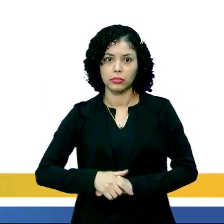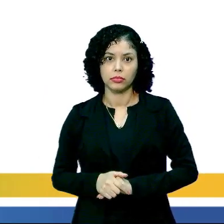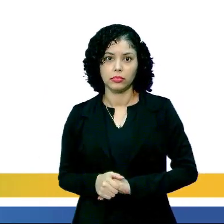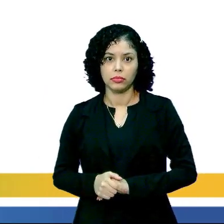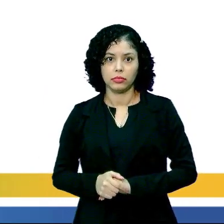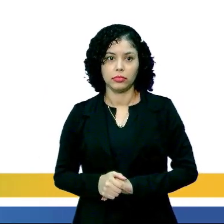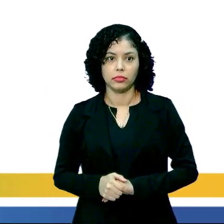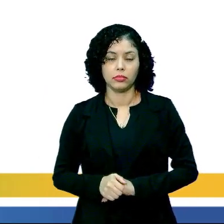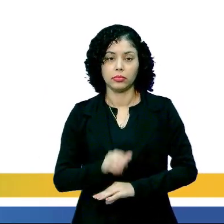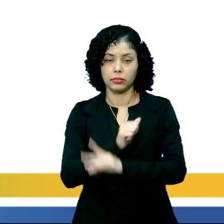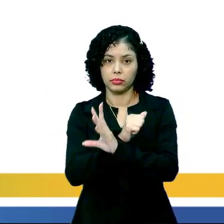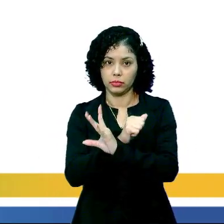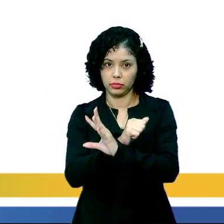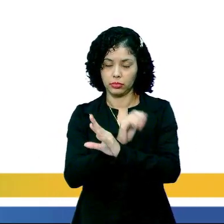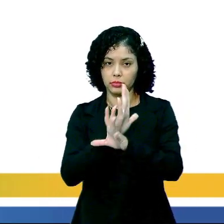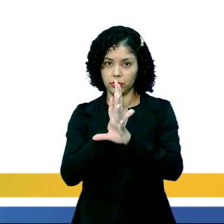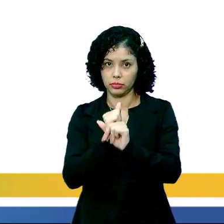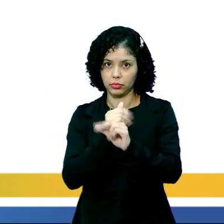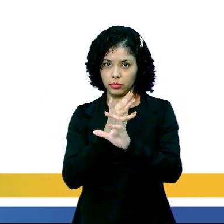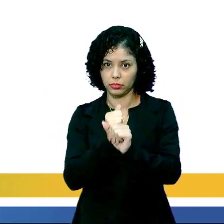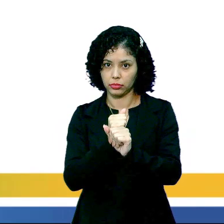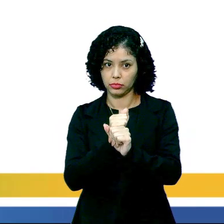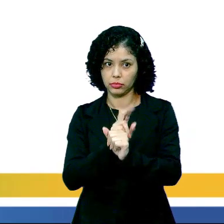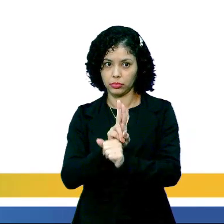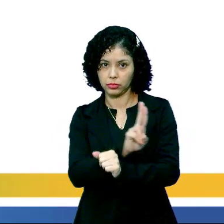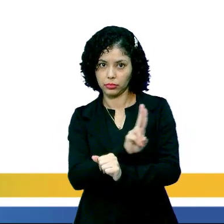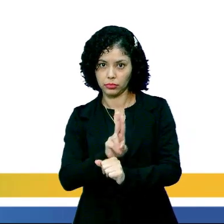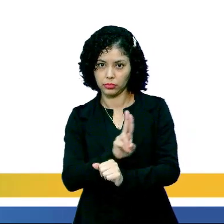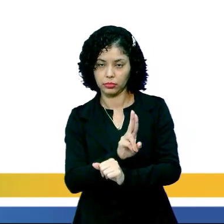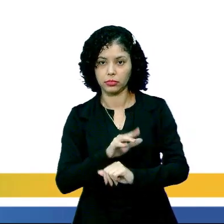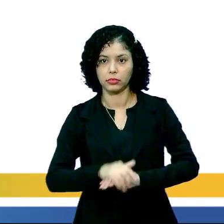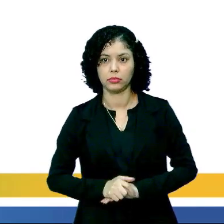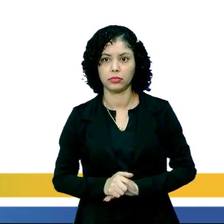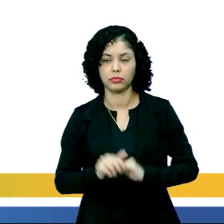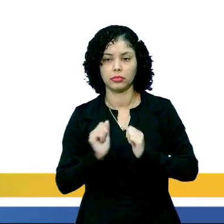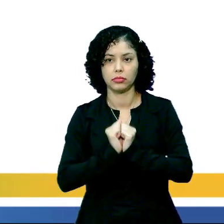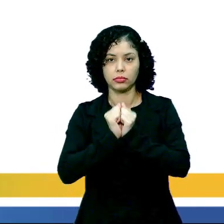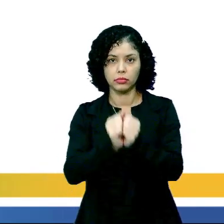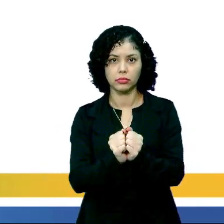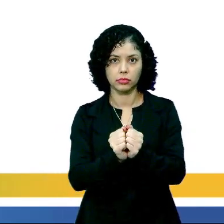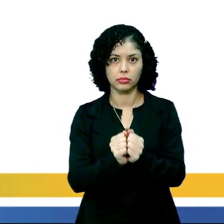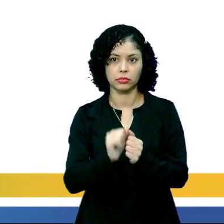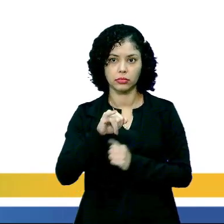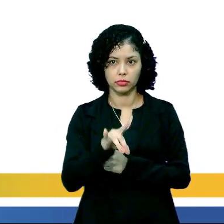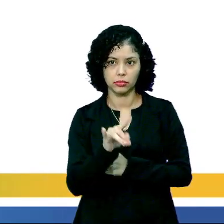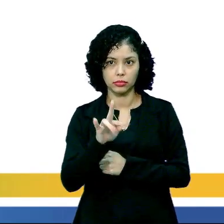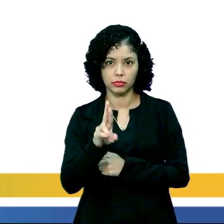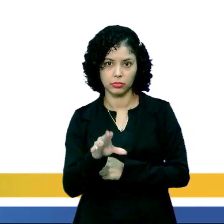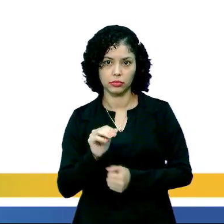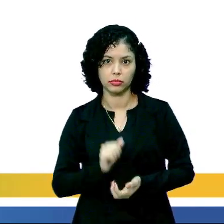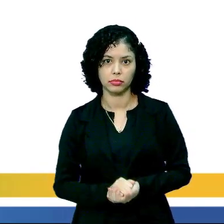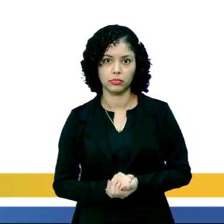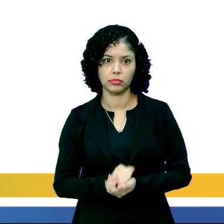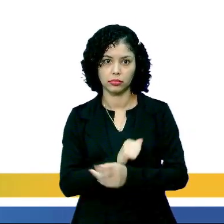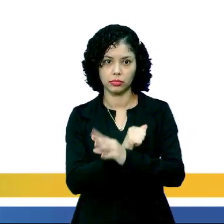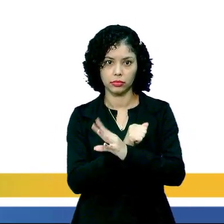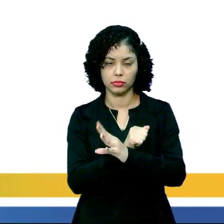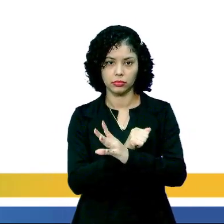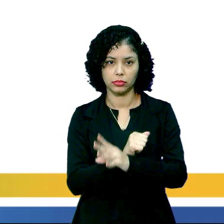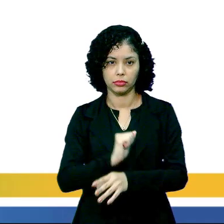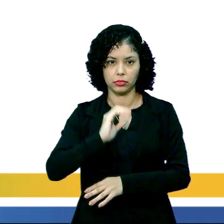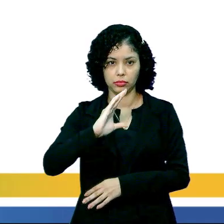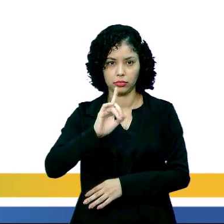colocar ácido mais o nome do elemento cloro junto com a terminação hídrica então tem ácido